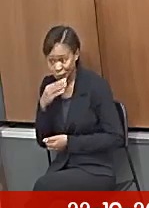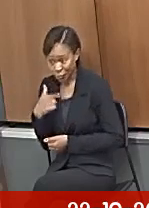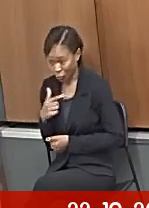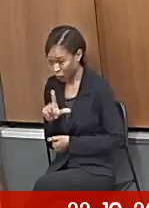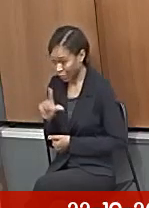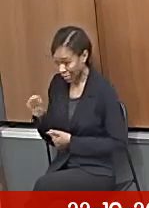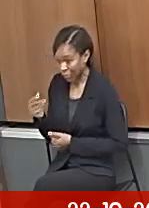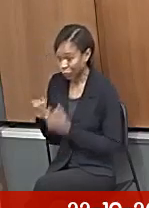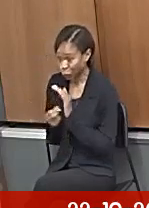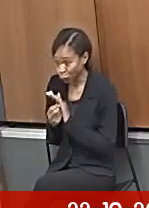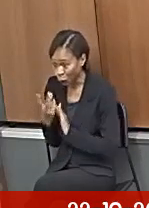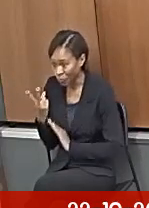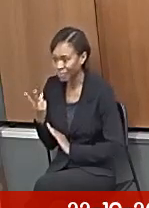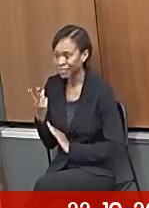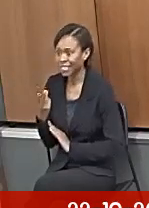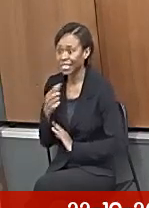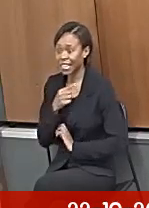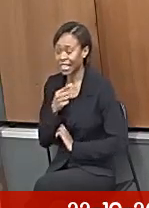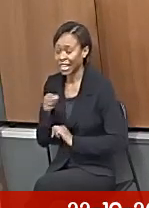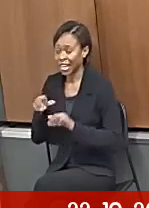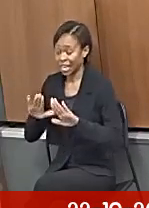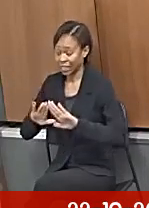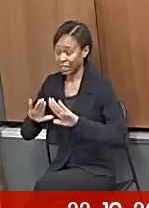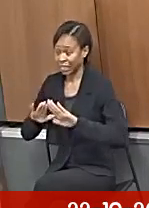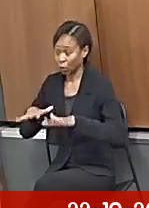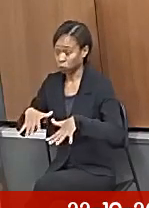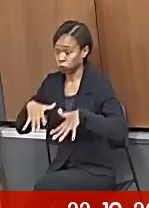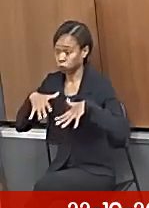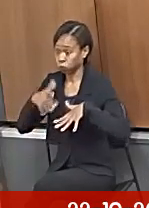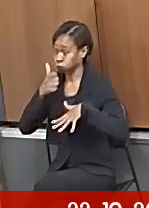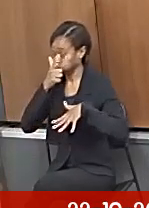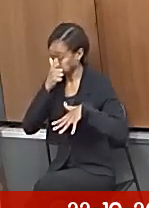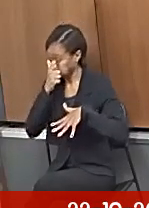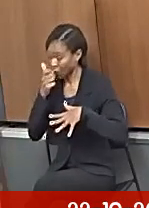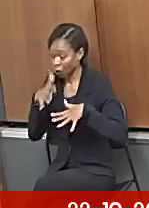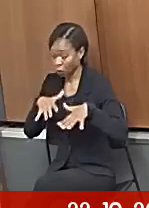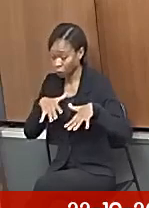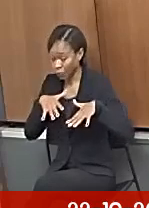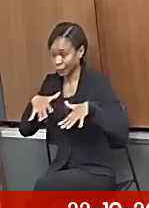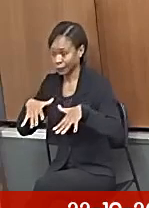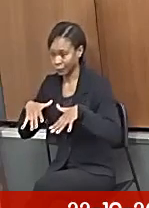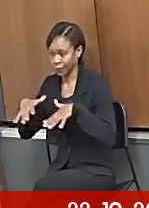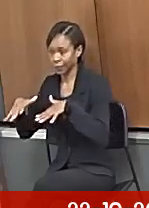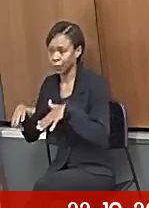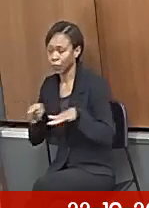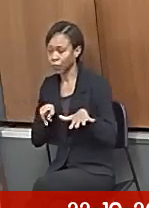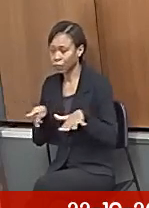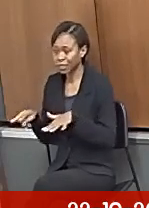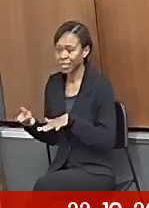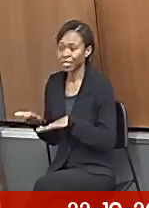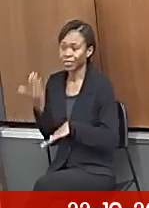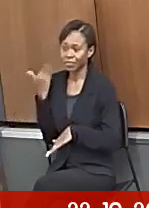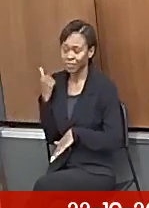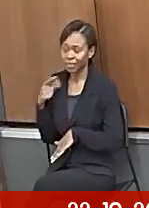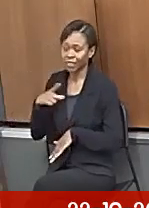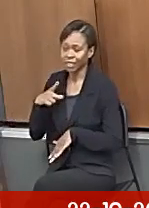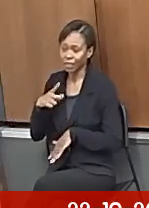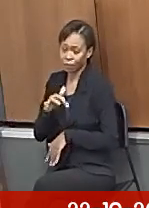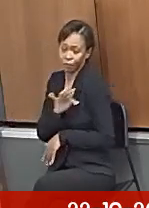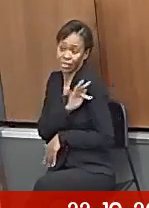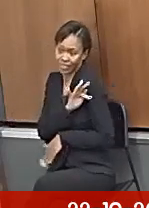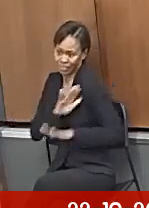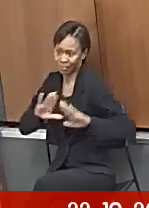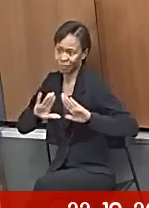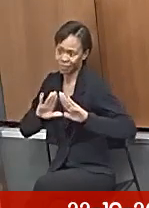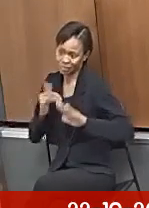duas vezes. Hoje a tarde está cheia de audiências. As semanas anteriores nós tivemos aqui o Fiscaliza, de grande